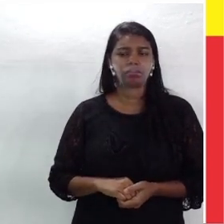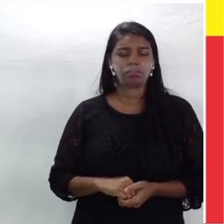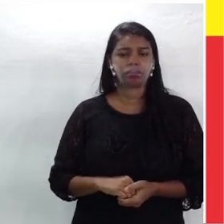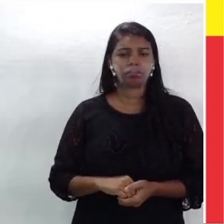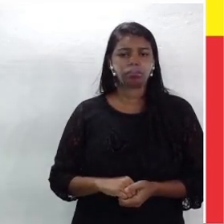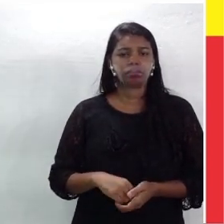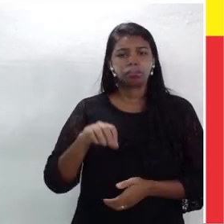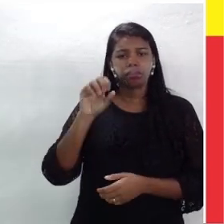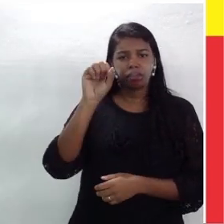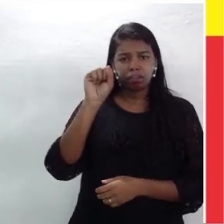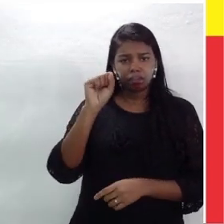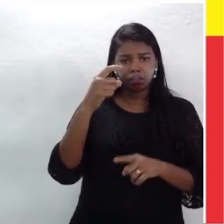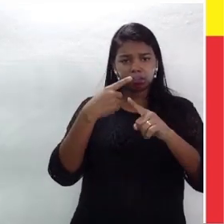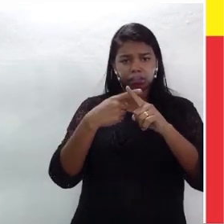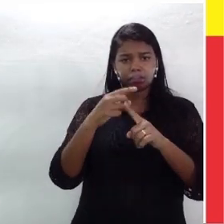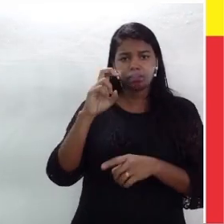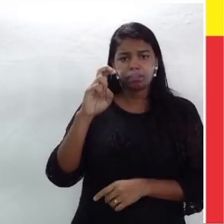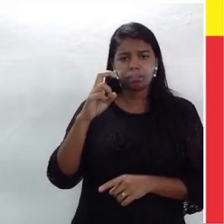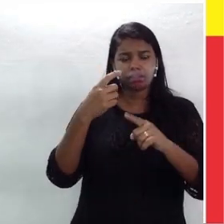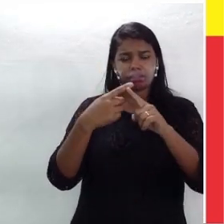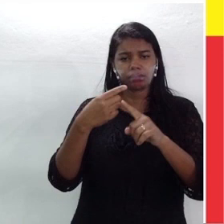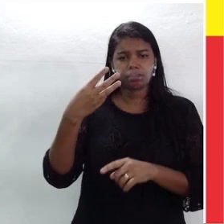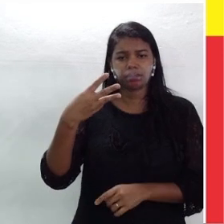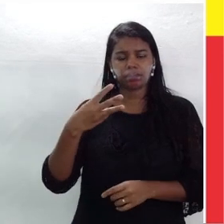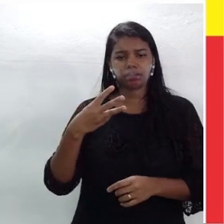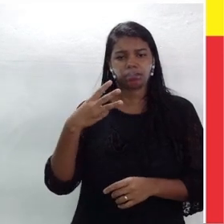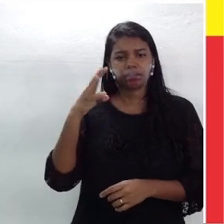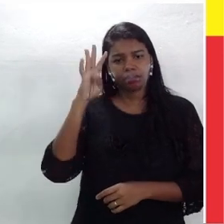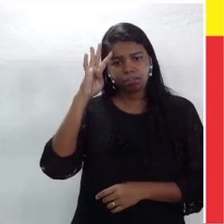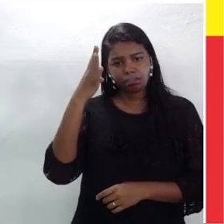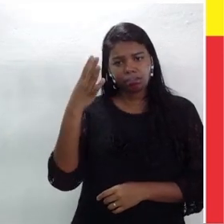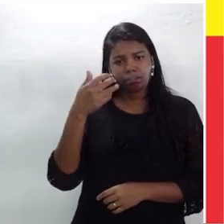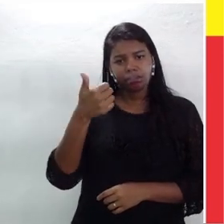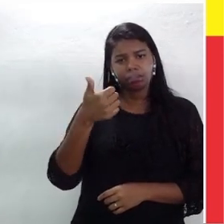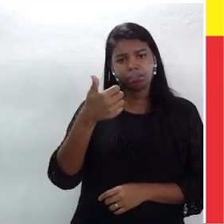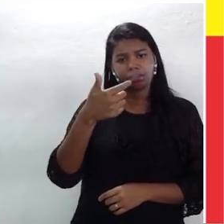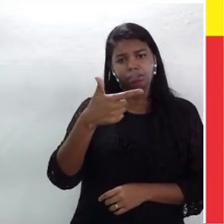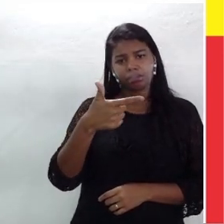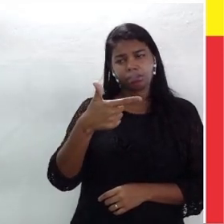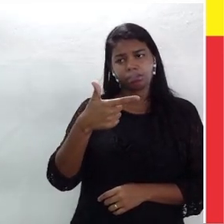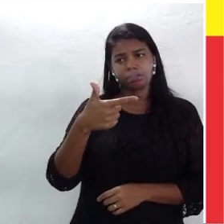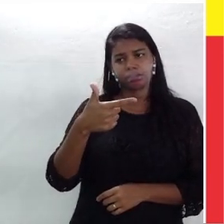multiplicar 8 vezes 5 vezes 3, que vai resultar em 120